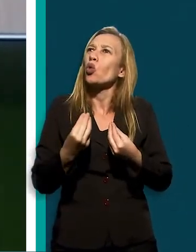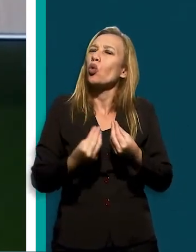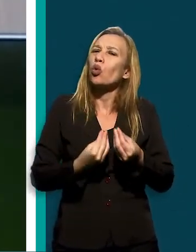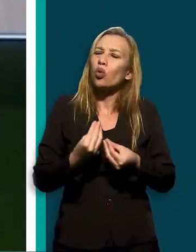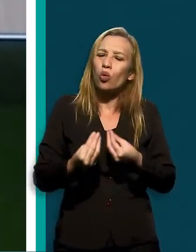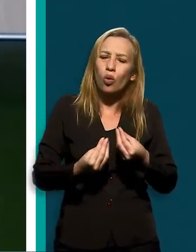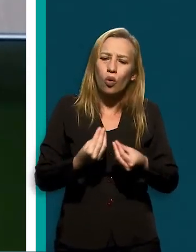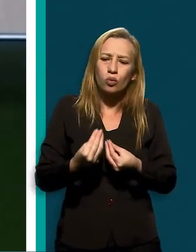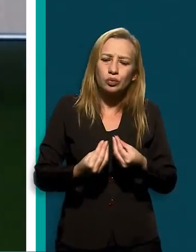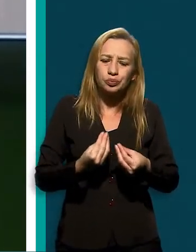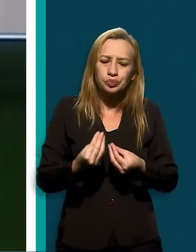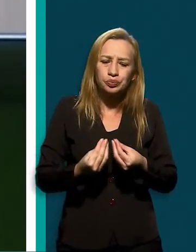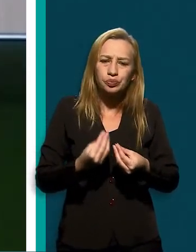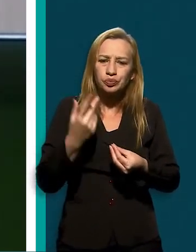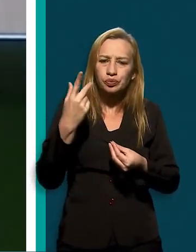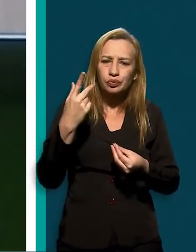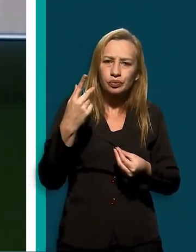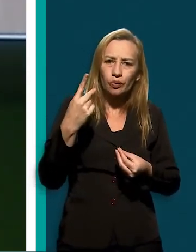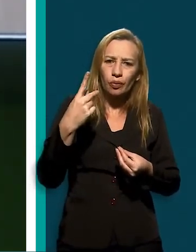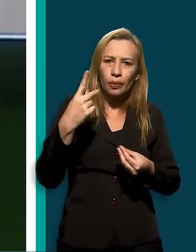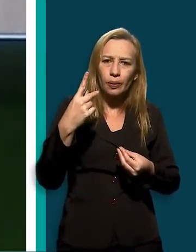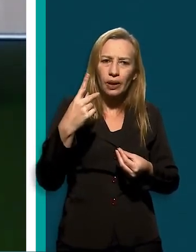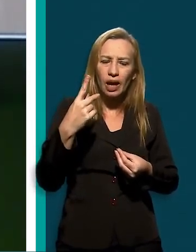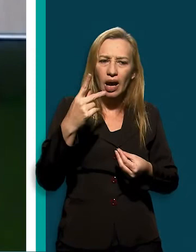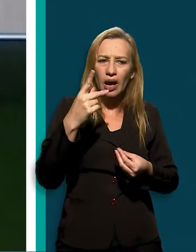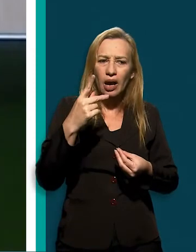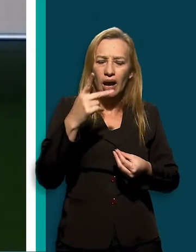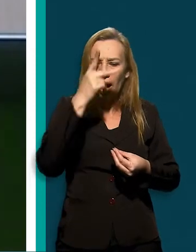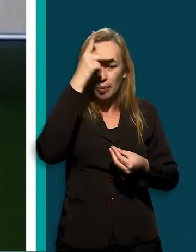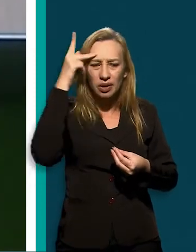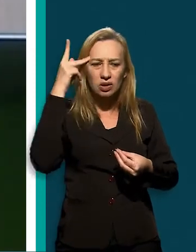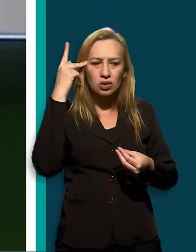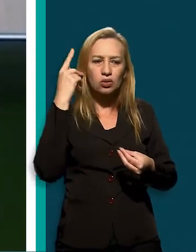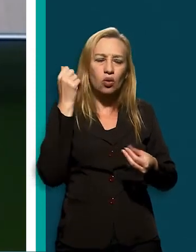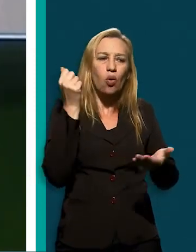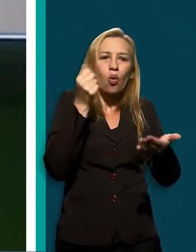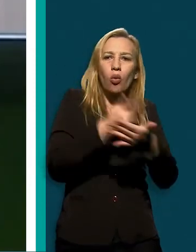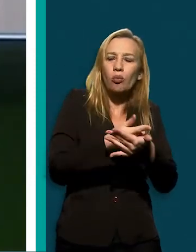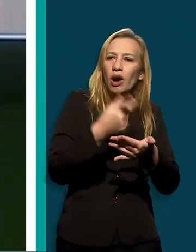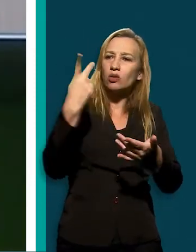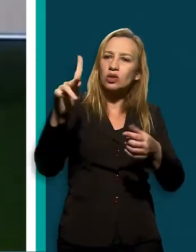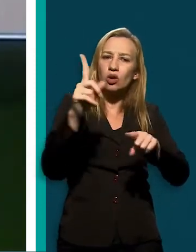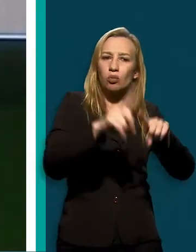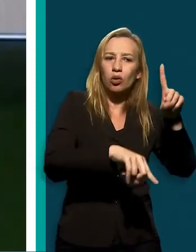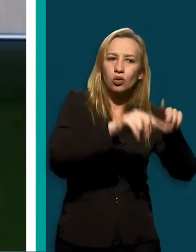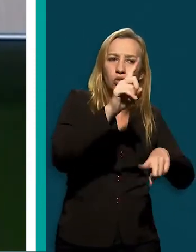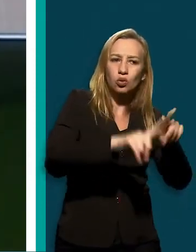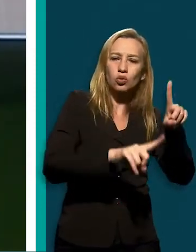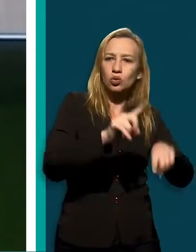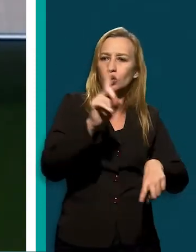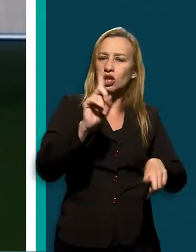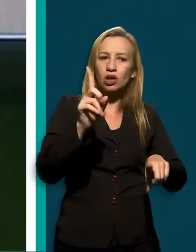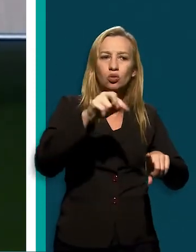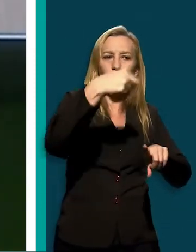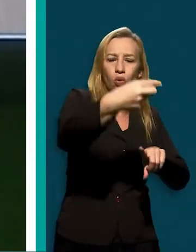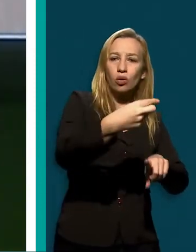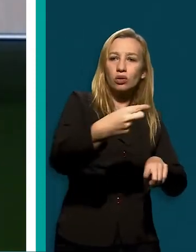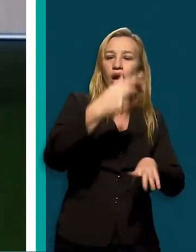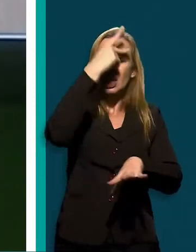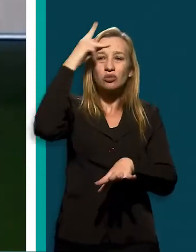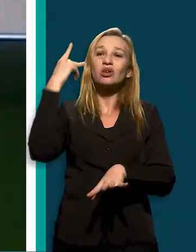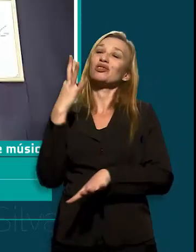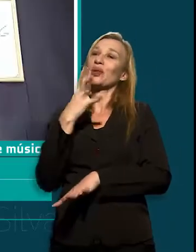como fazer com que o seu cliente não saia de você e vá para um outro, porque vai ser que agora tem muito mais... As